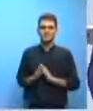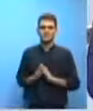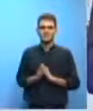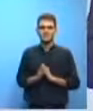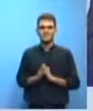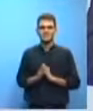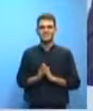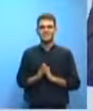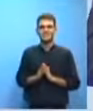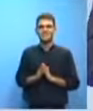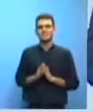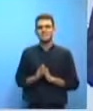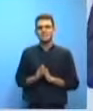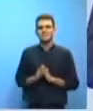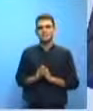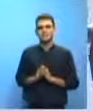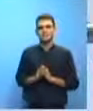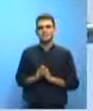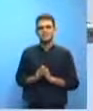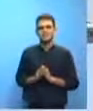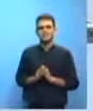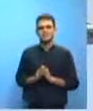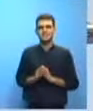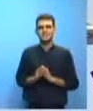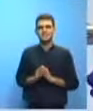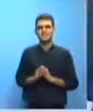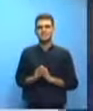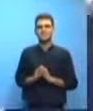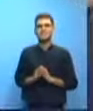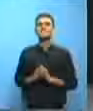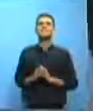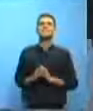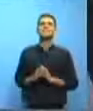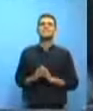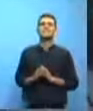pura. E se ele sentir o cheiro, já dá água na boca. Ele não quer misturar com nada.